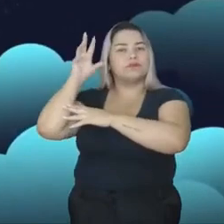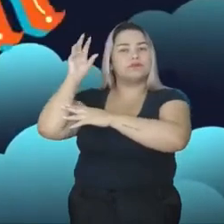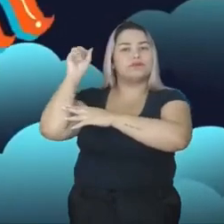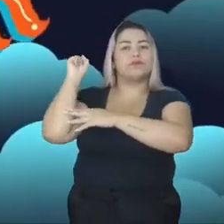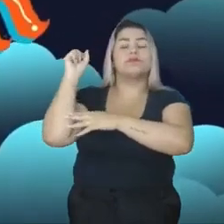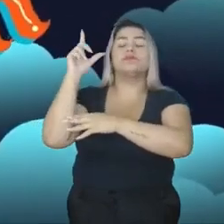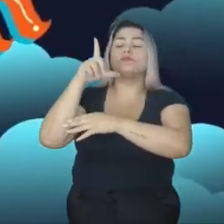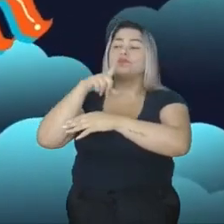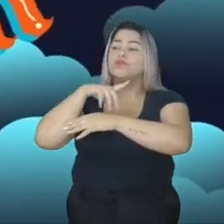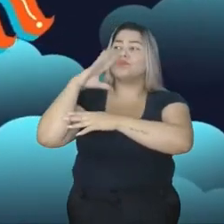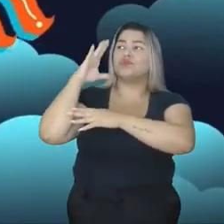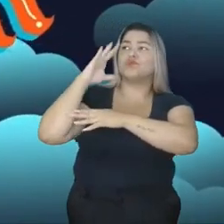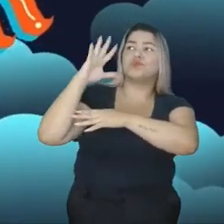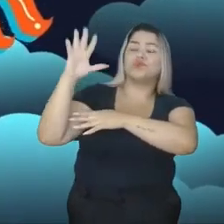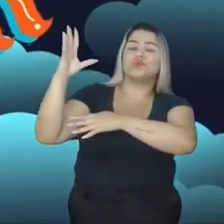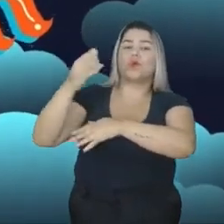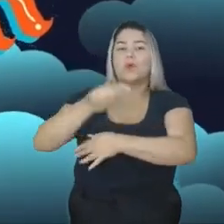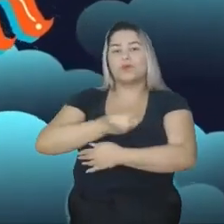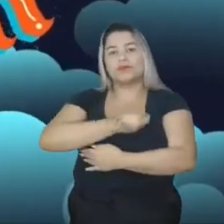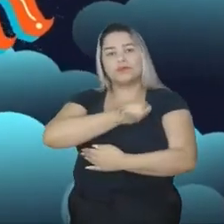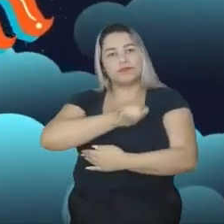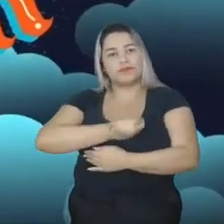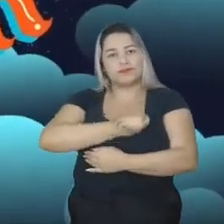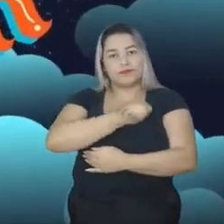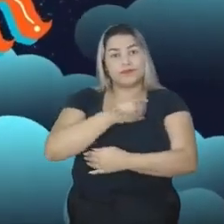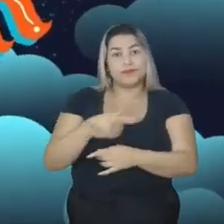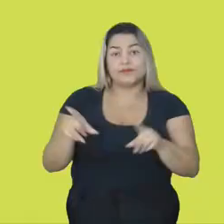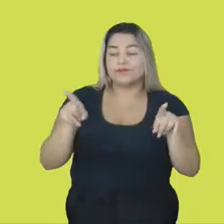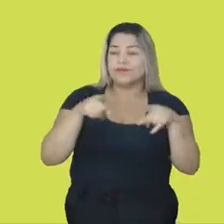tenho sonhos pra viver.